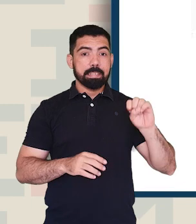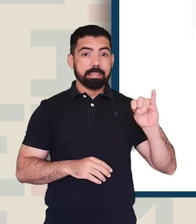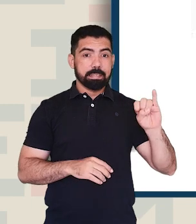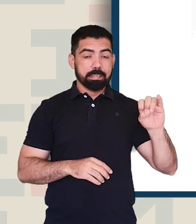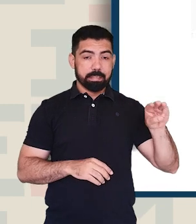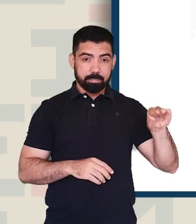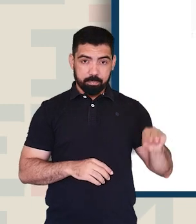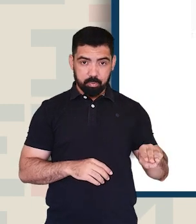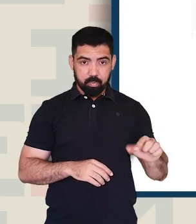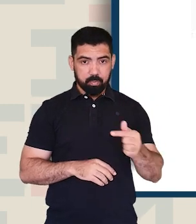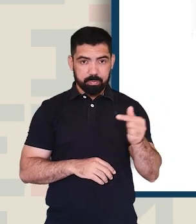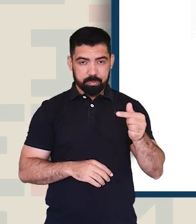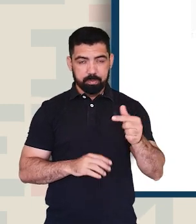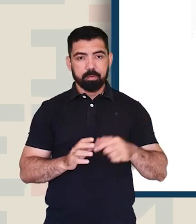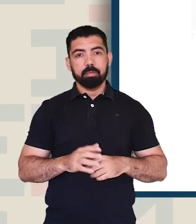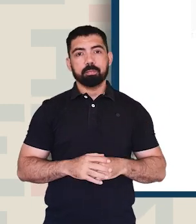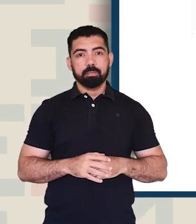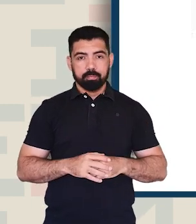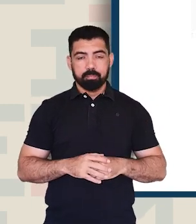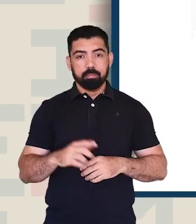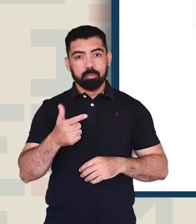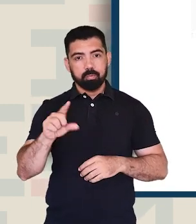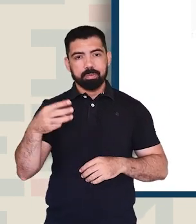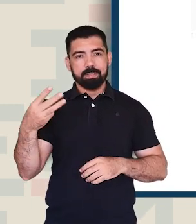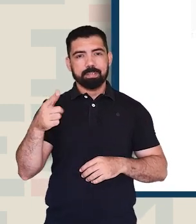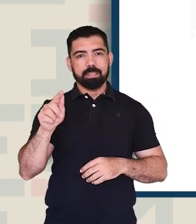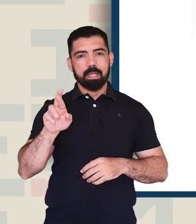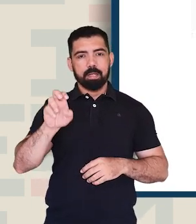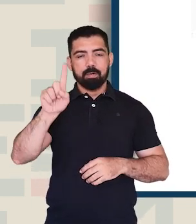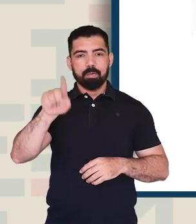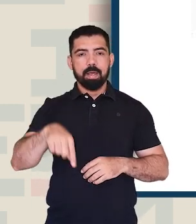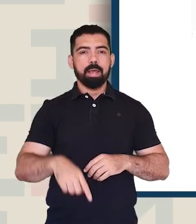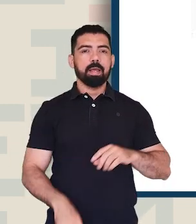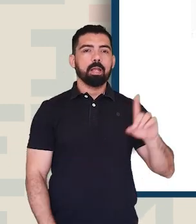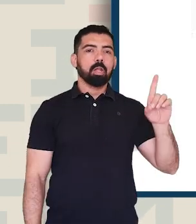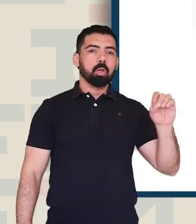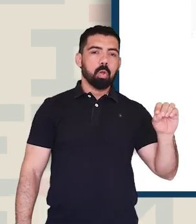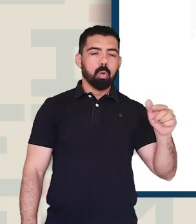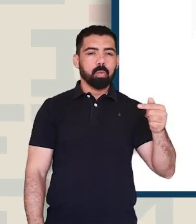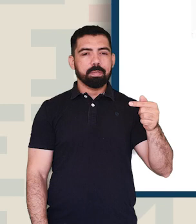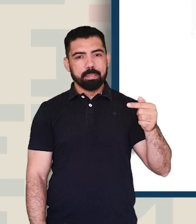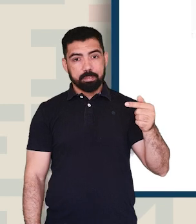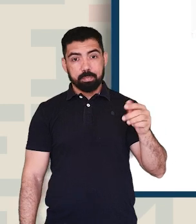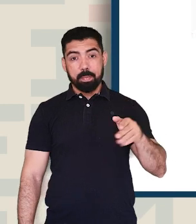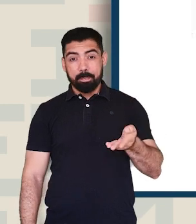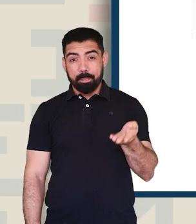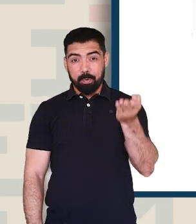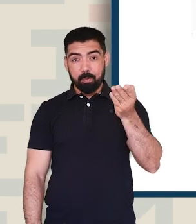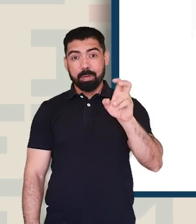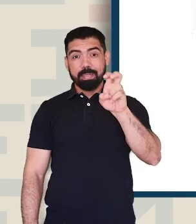sétima. Terceiro grau gera um acorde também mais dissonante, que é o Dó com a sétima maior e a quinta aumentada,